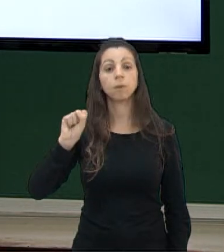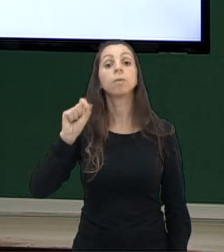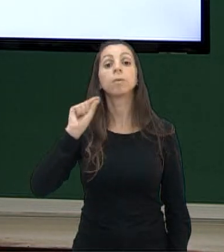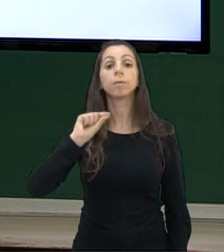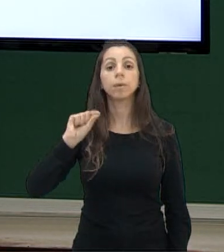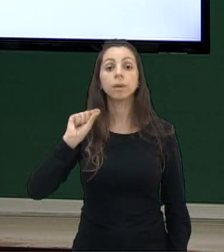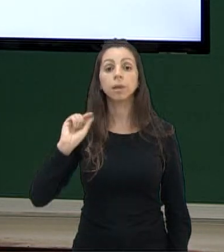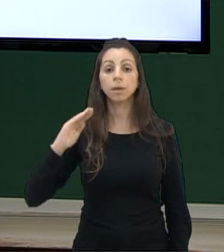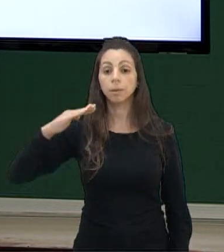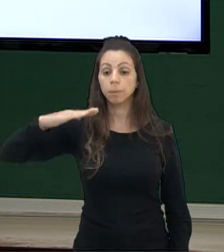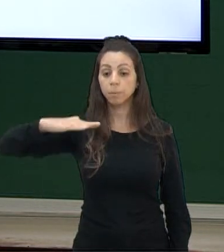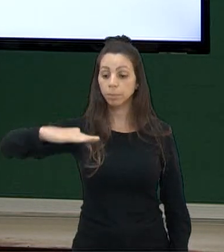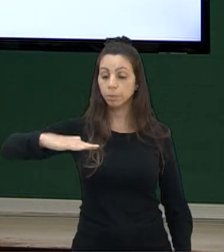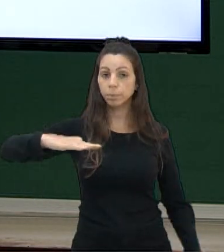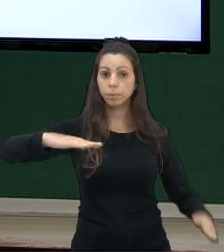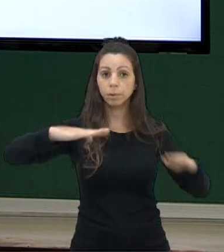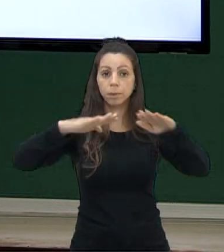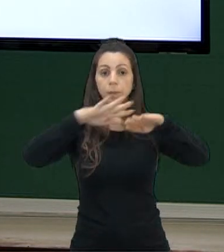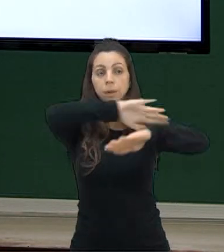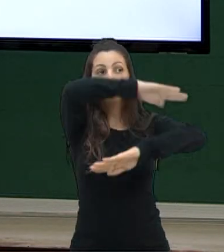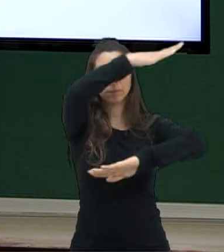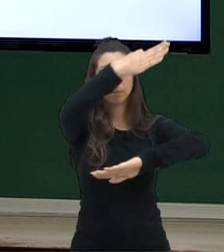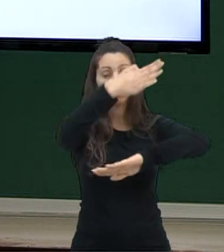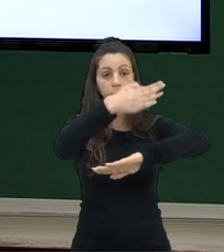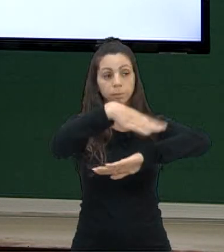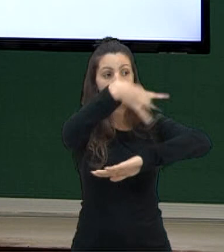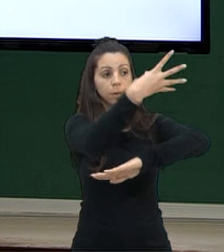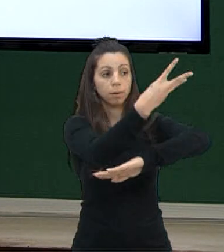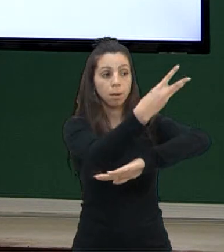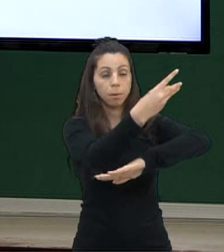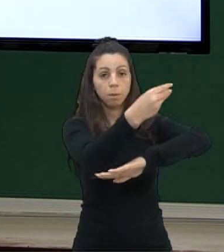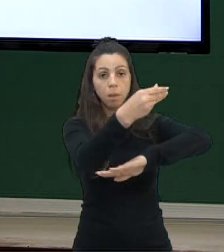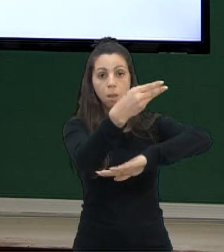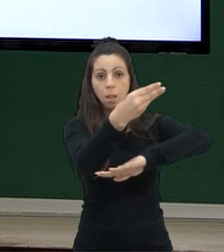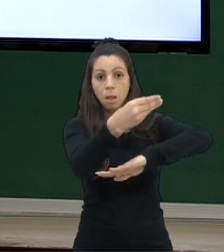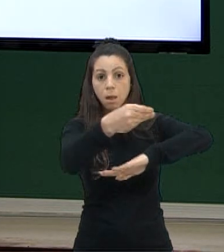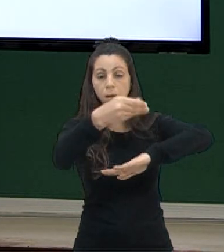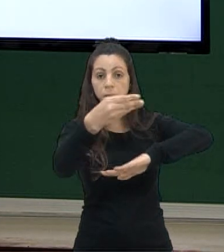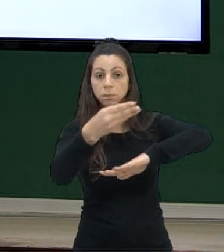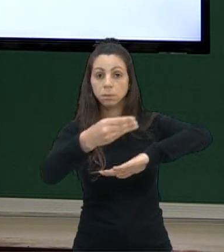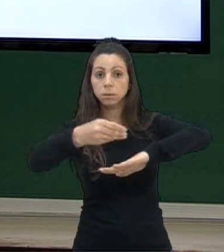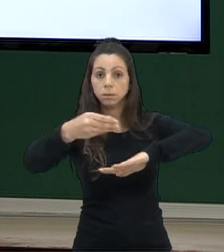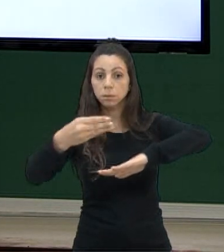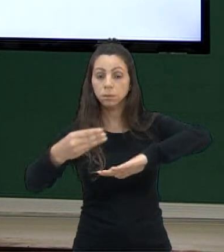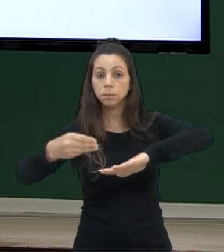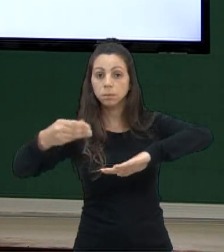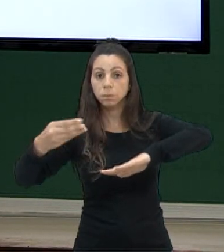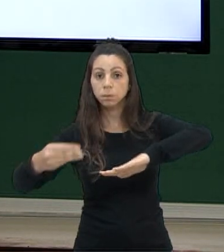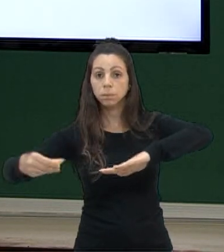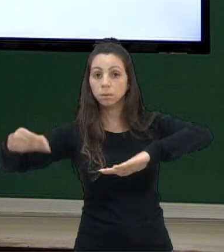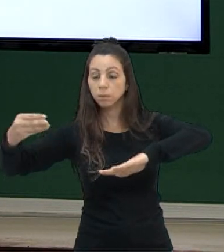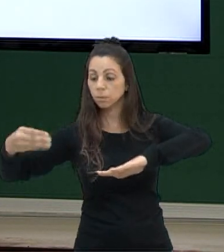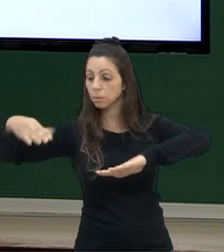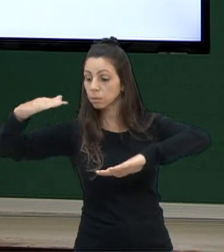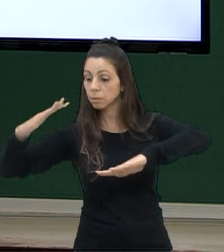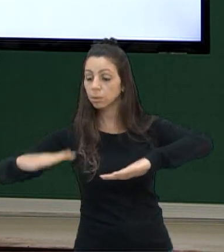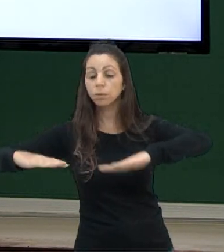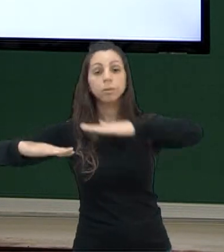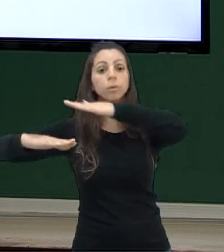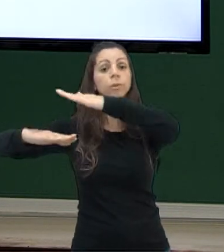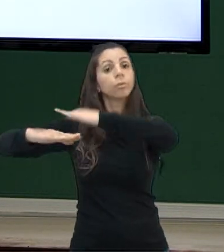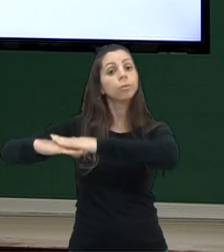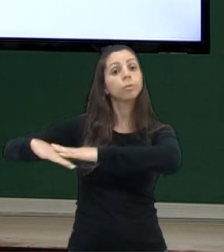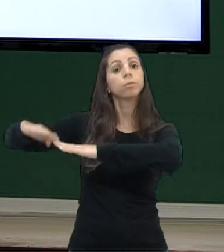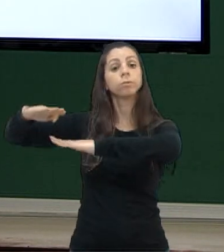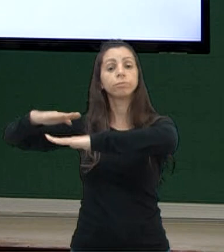escudos cristalinos. Então, os escudos cristalinos eles foram desgastados ao longo do tempo e estes sedimentos